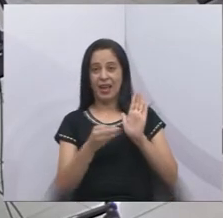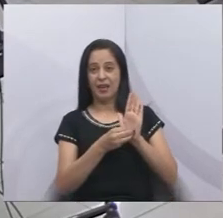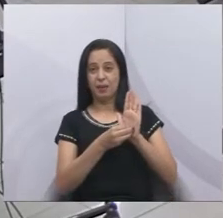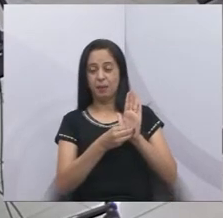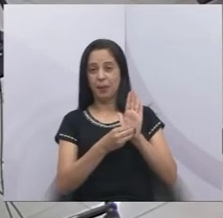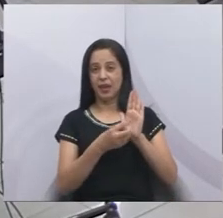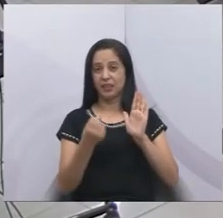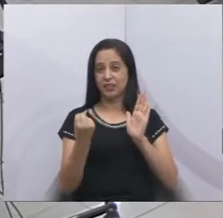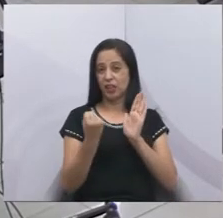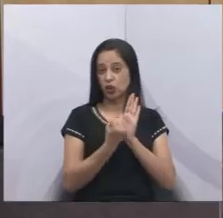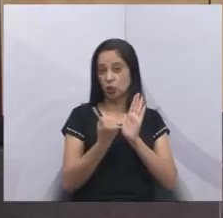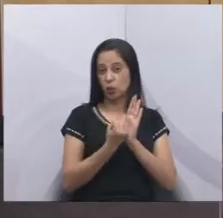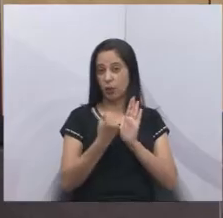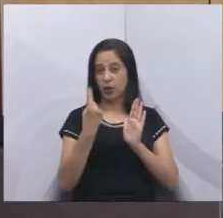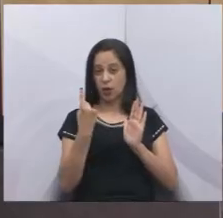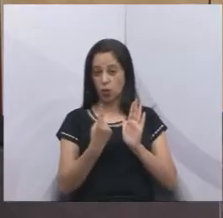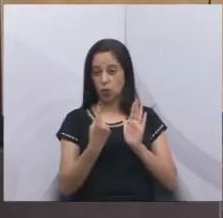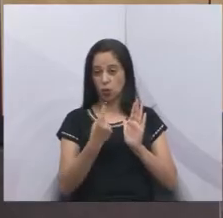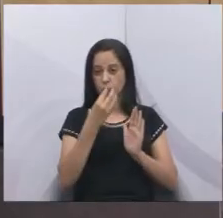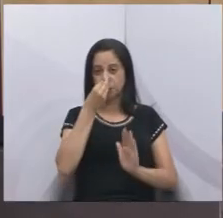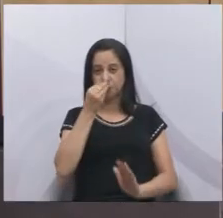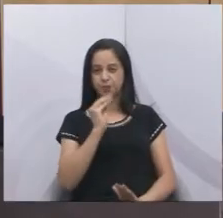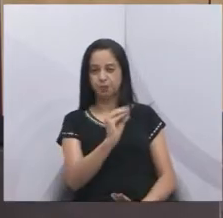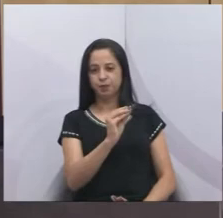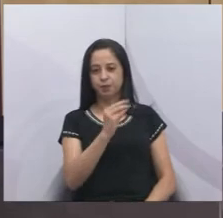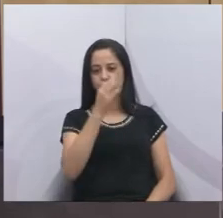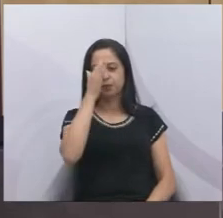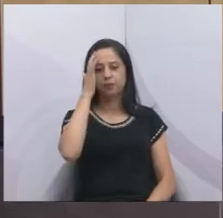Subemenda 1 da emenda 6 foi rejeitada.